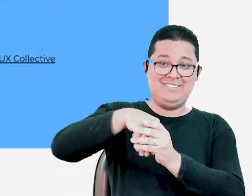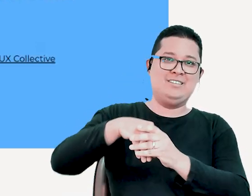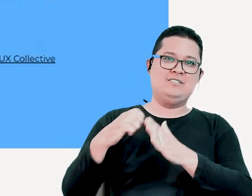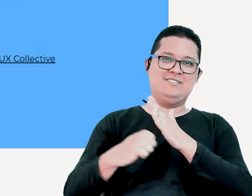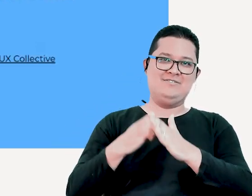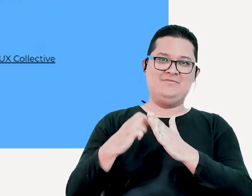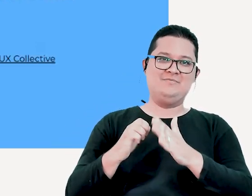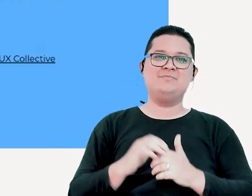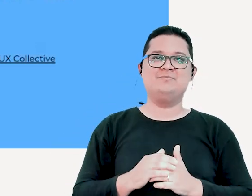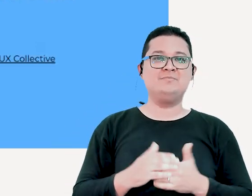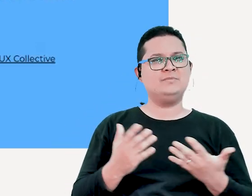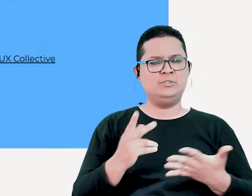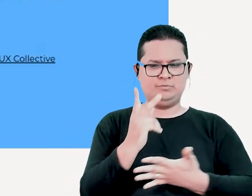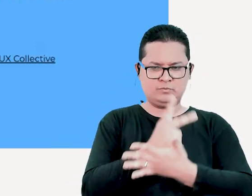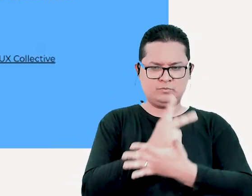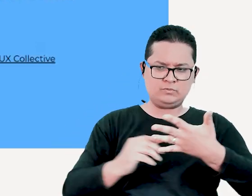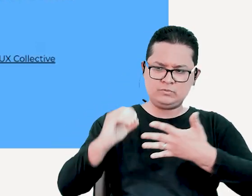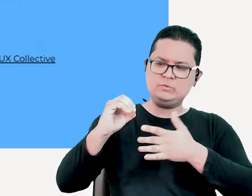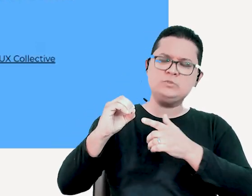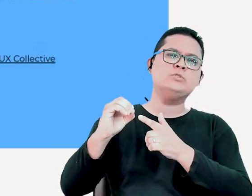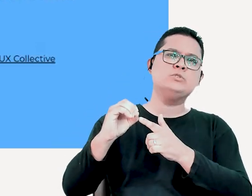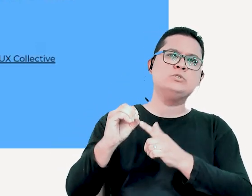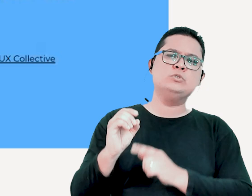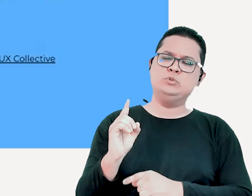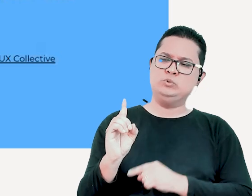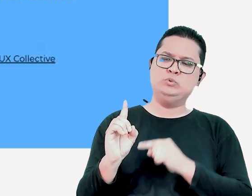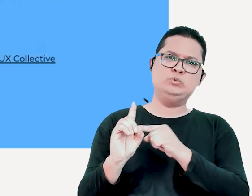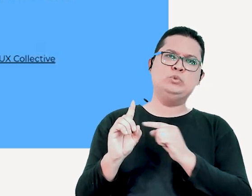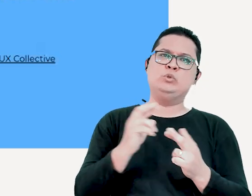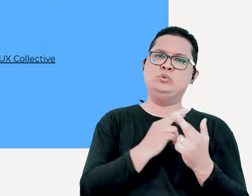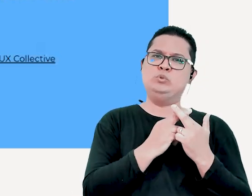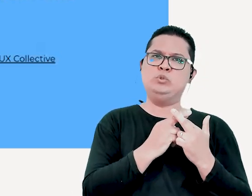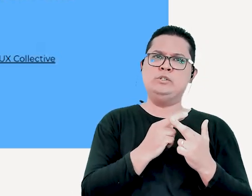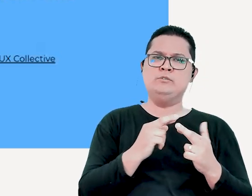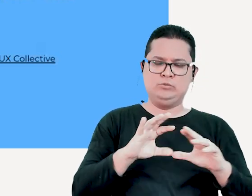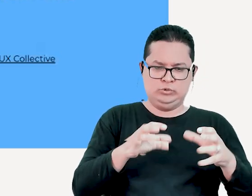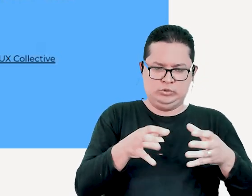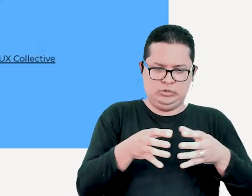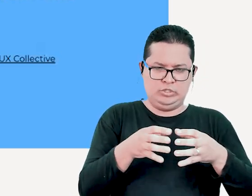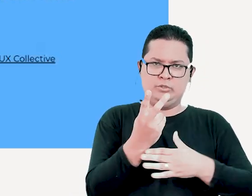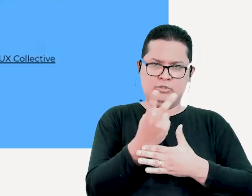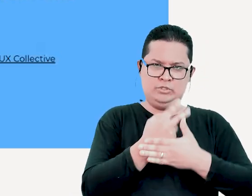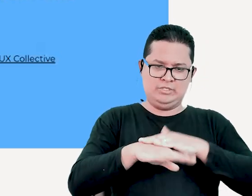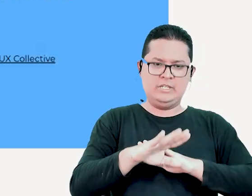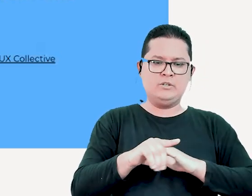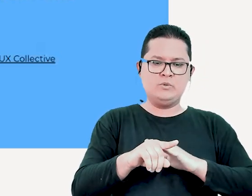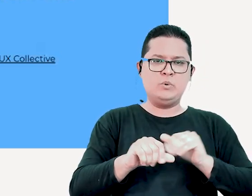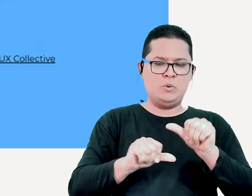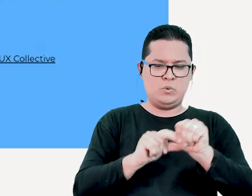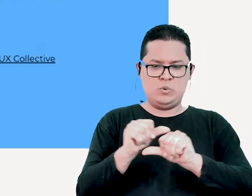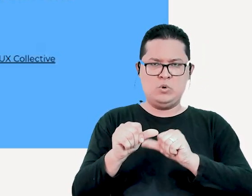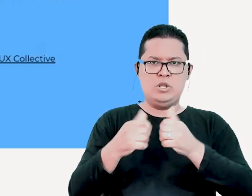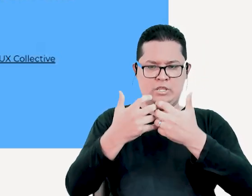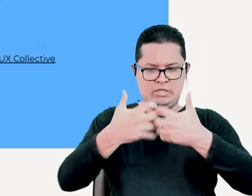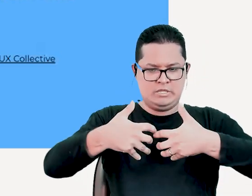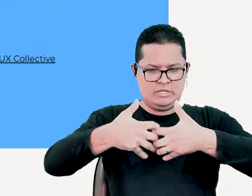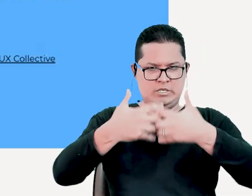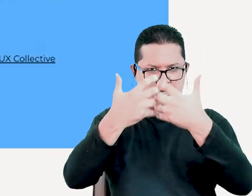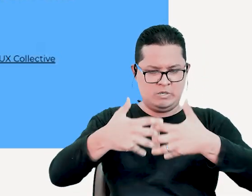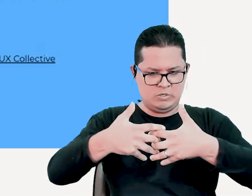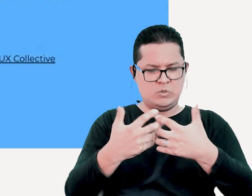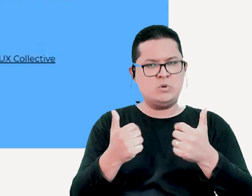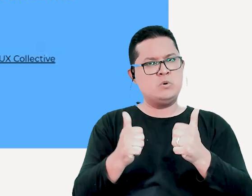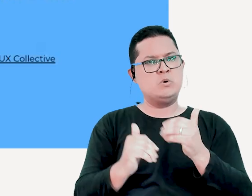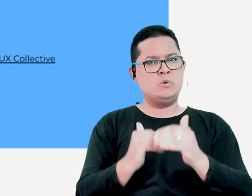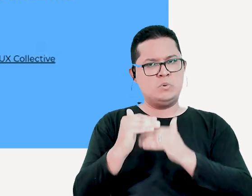Design Ops é garantir que o time de design se transforme em uma máquina funcionando em alta eficiência, baixo